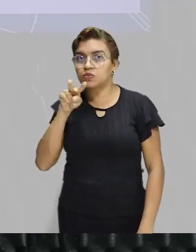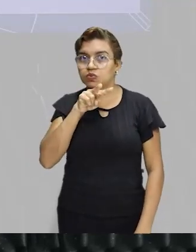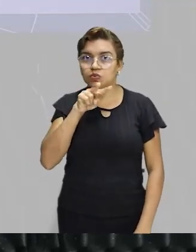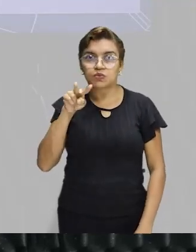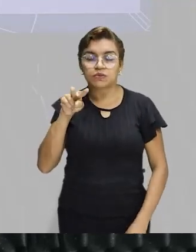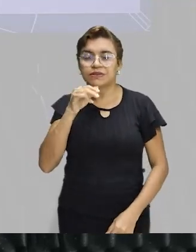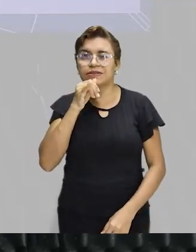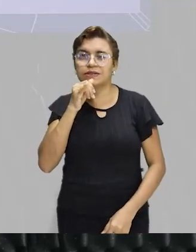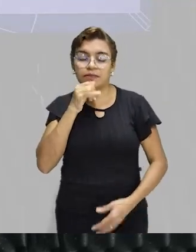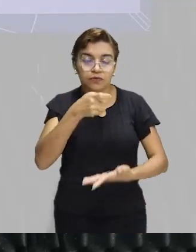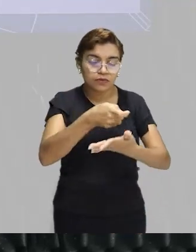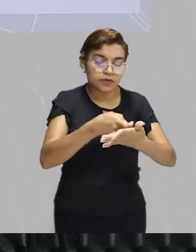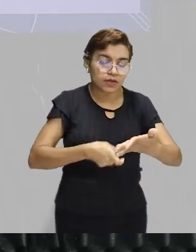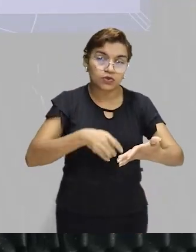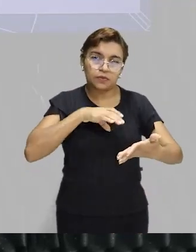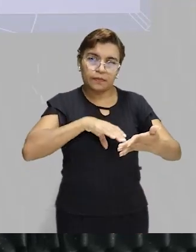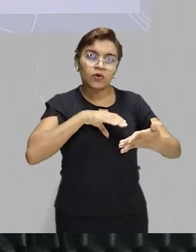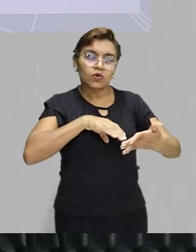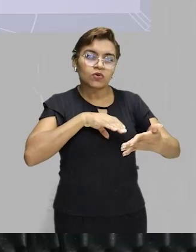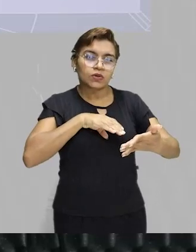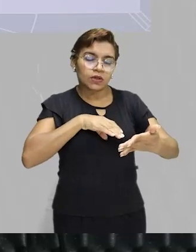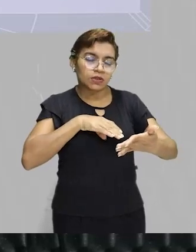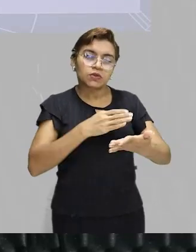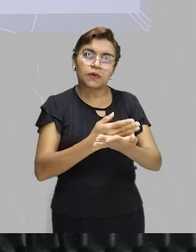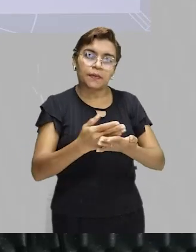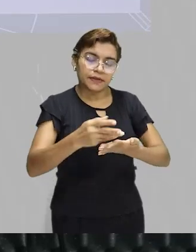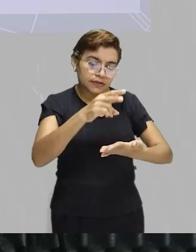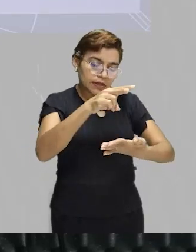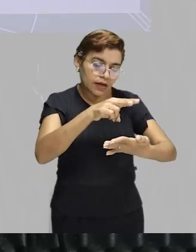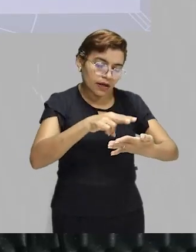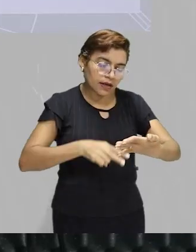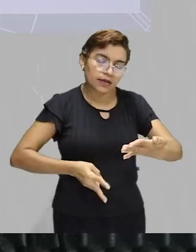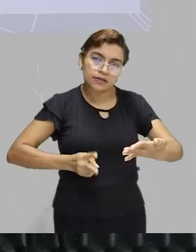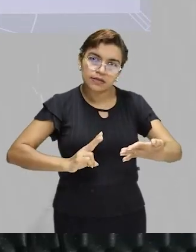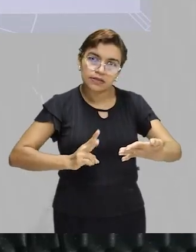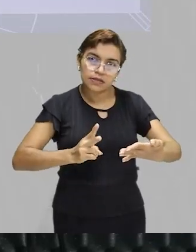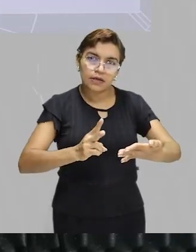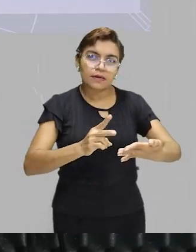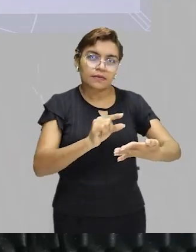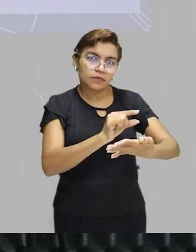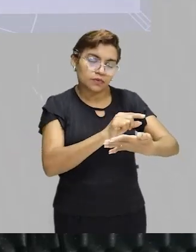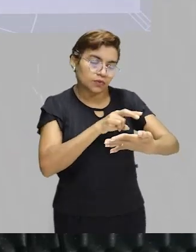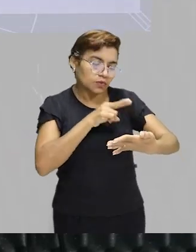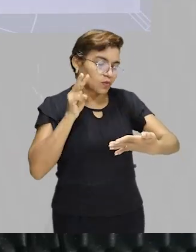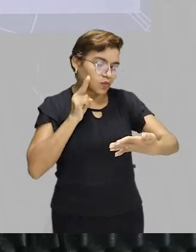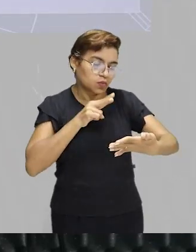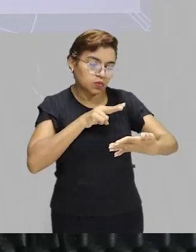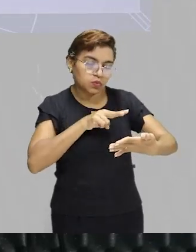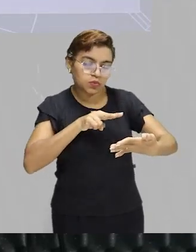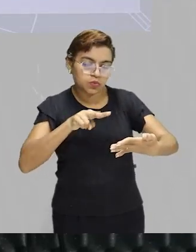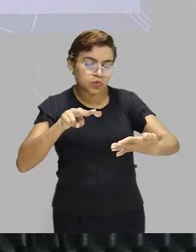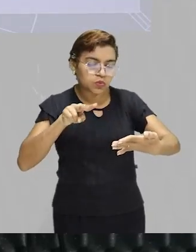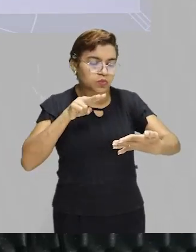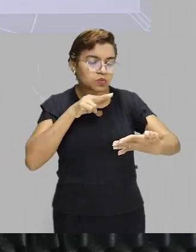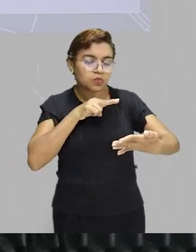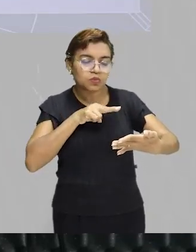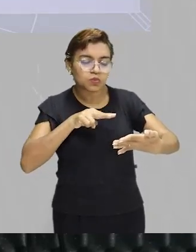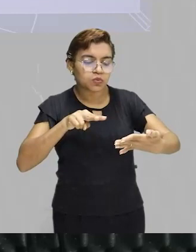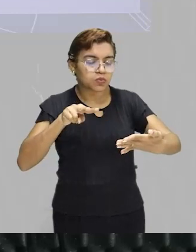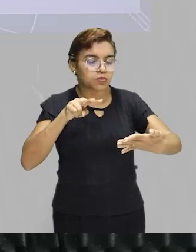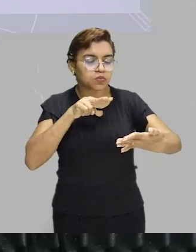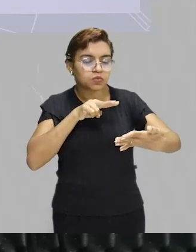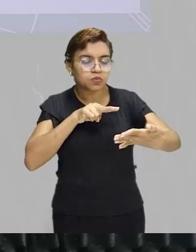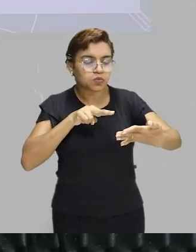pega um texto em português, você começa a fazer a leitura, sempre seguindo da esquerda para a direita, palavra por palavra, e você